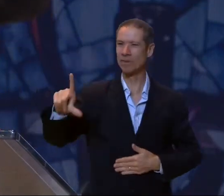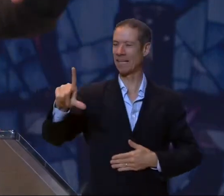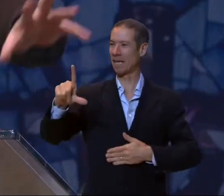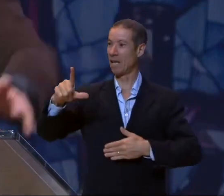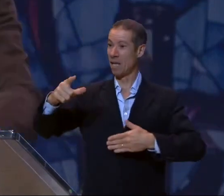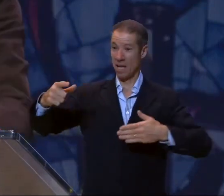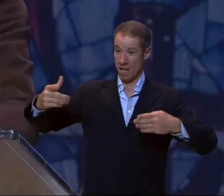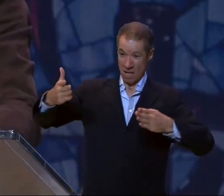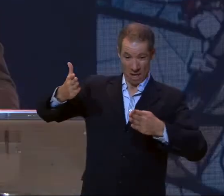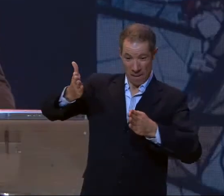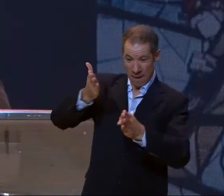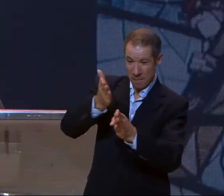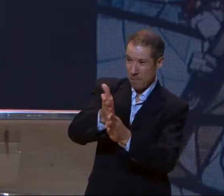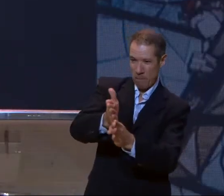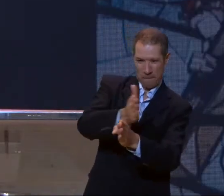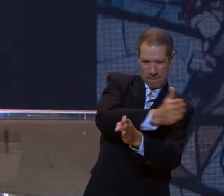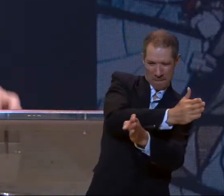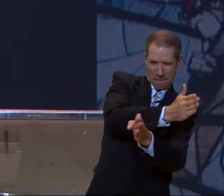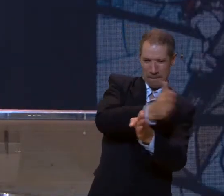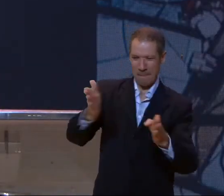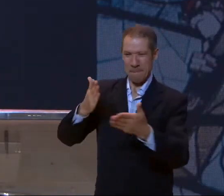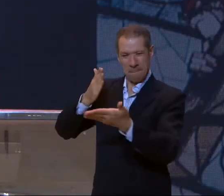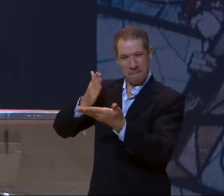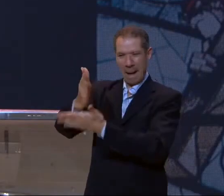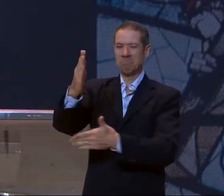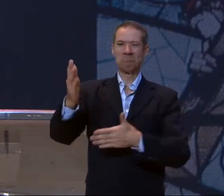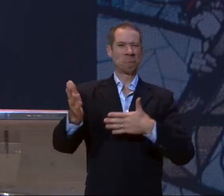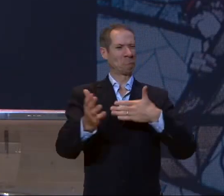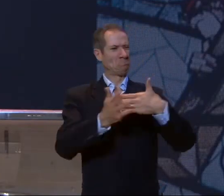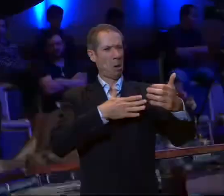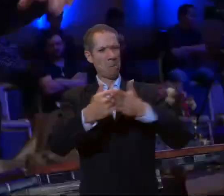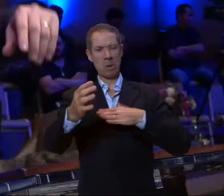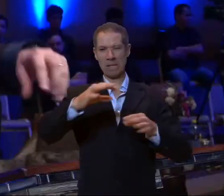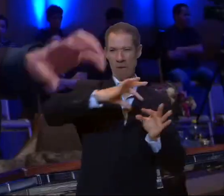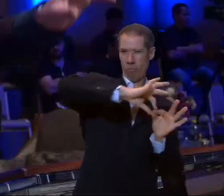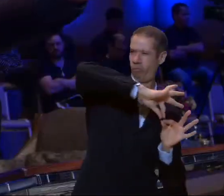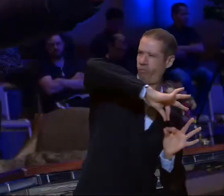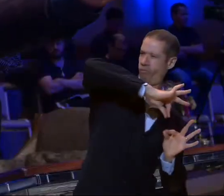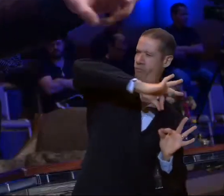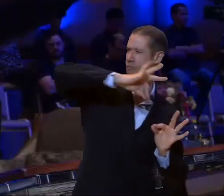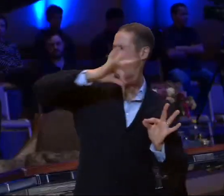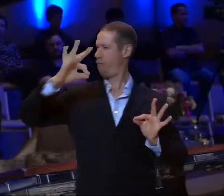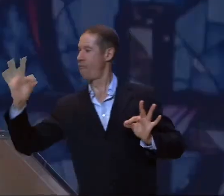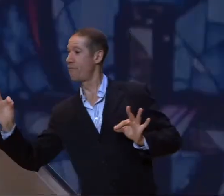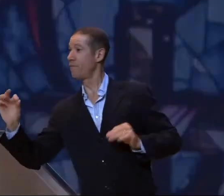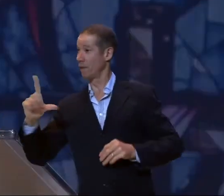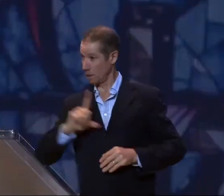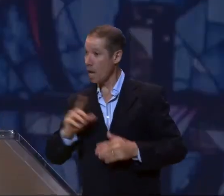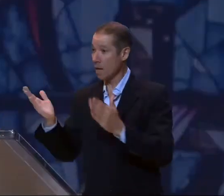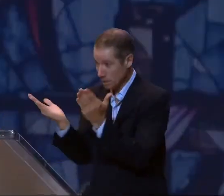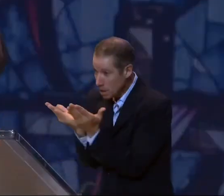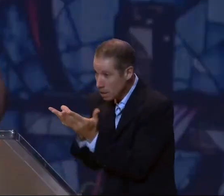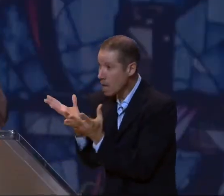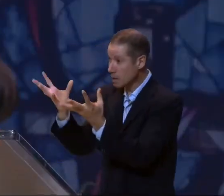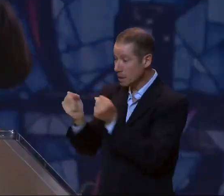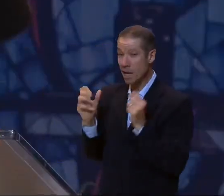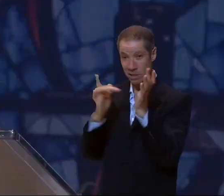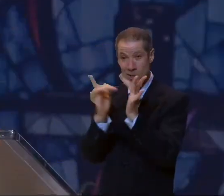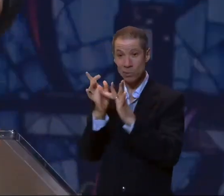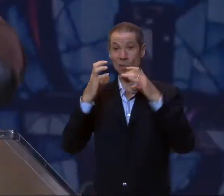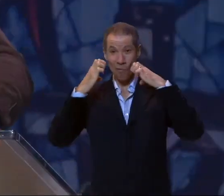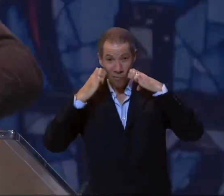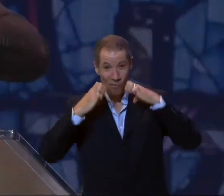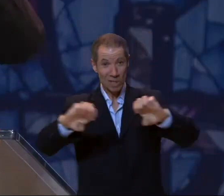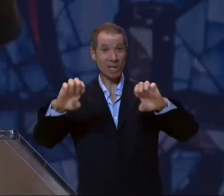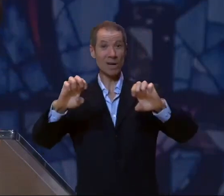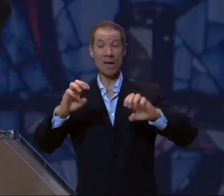as barreiras. Não importa, ele vai além. Aonde existe um crente convertido, o Evangelho, ele